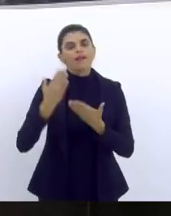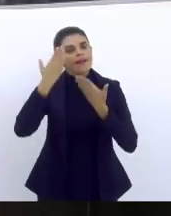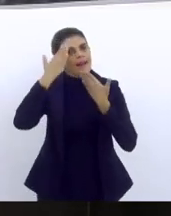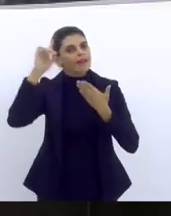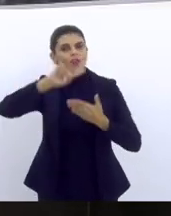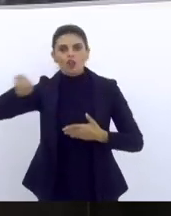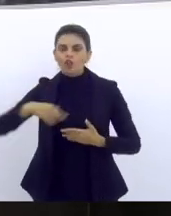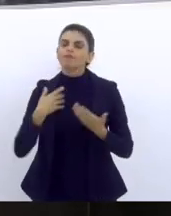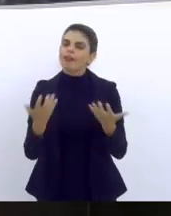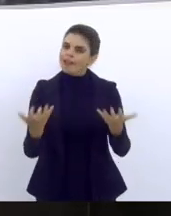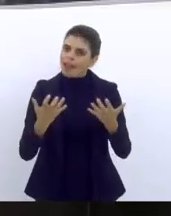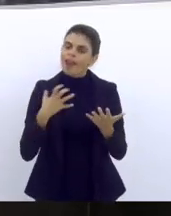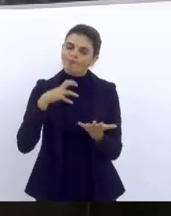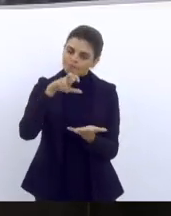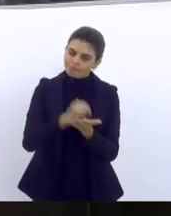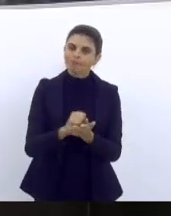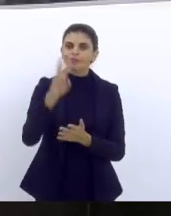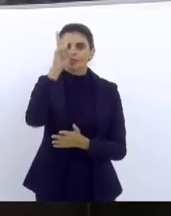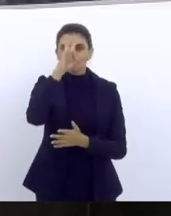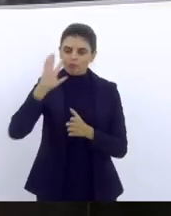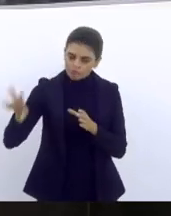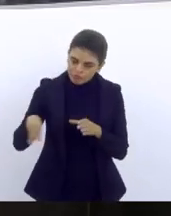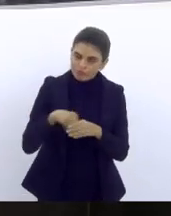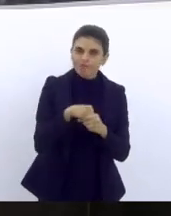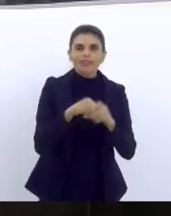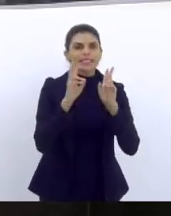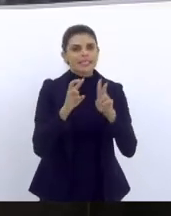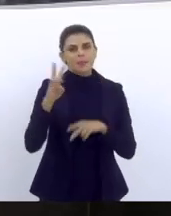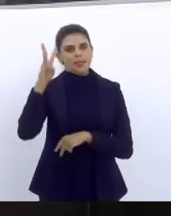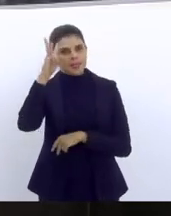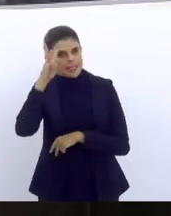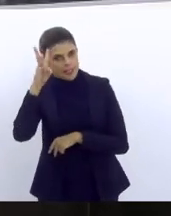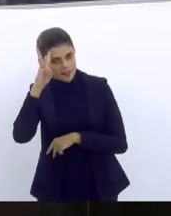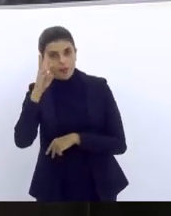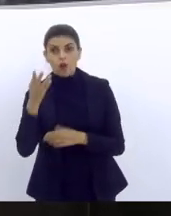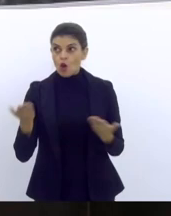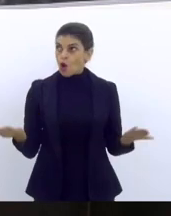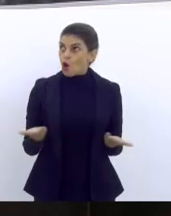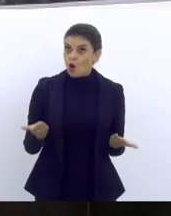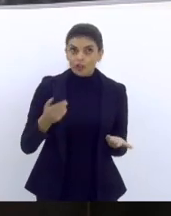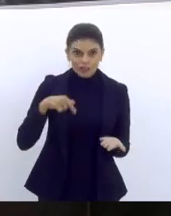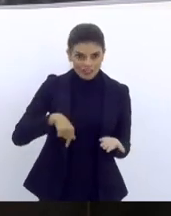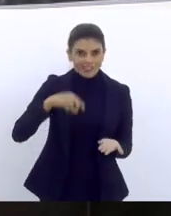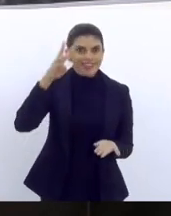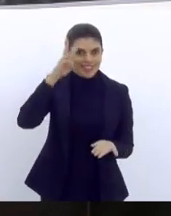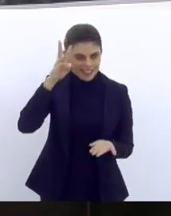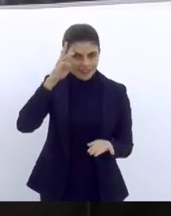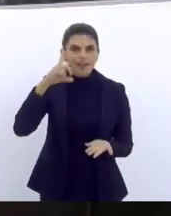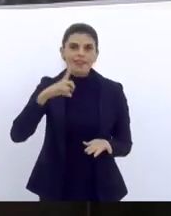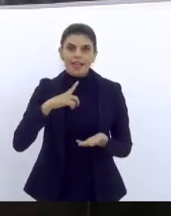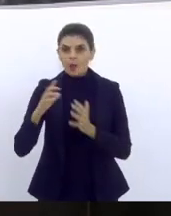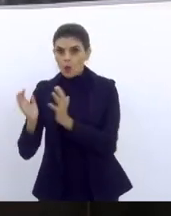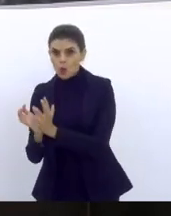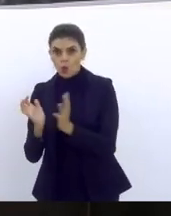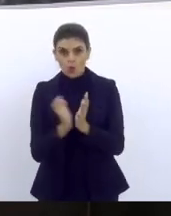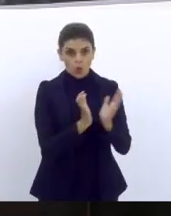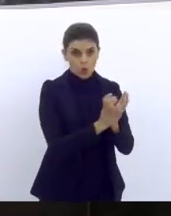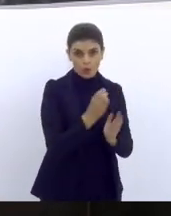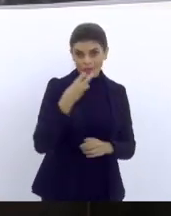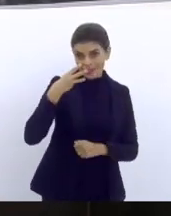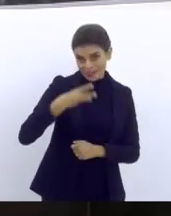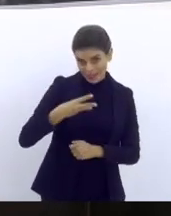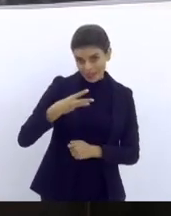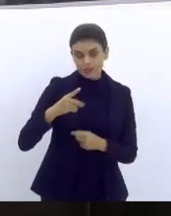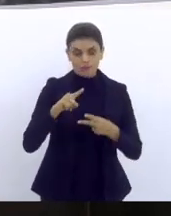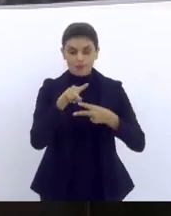história. Trabalhamos a terça-feira, hoje tem um pessoal na rua, dividimos em três grupos,